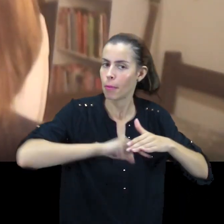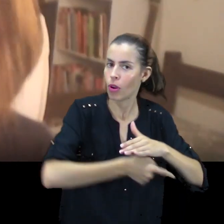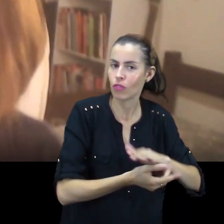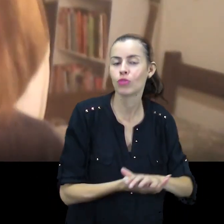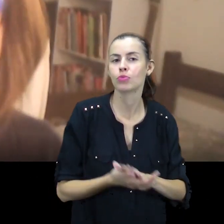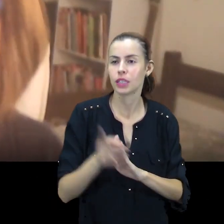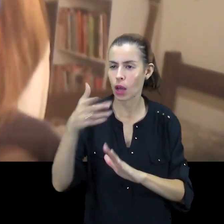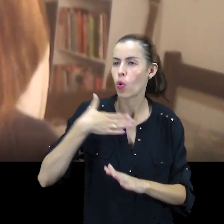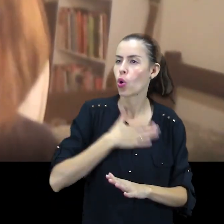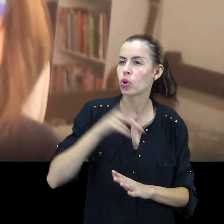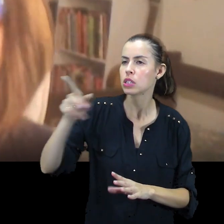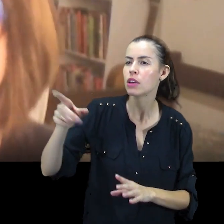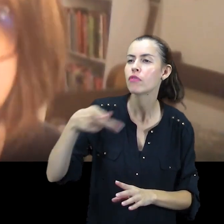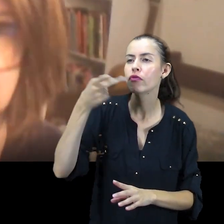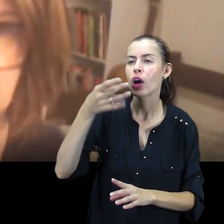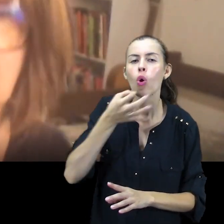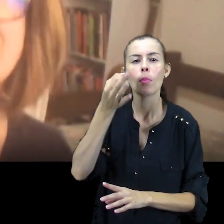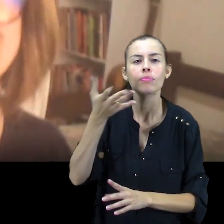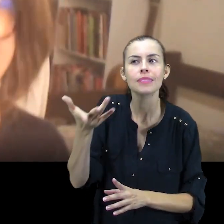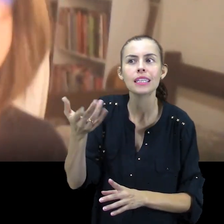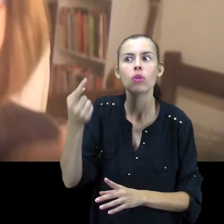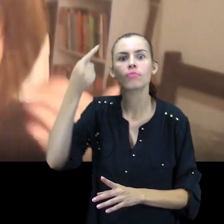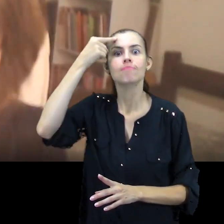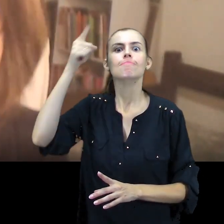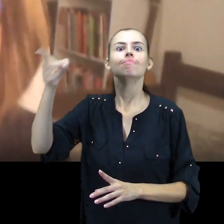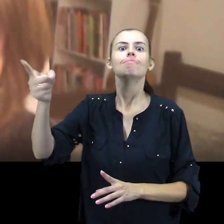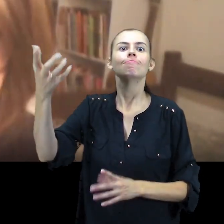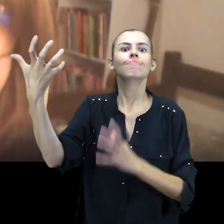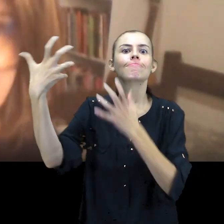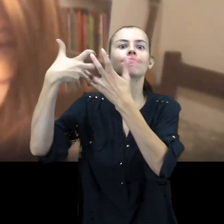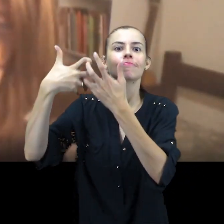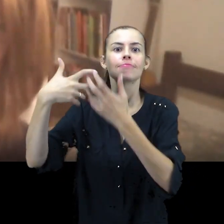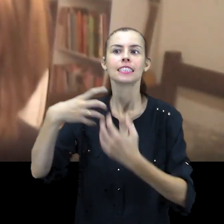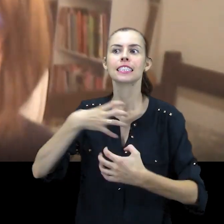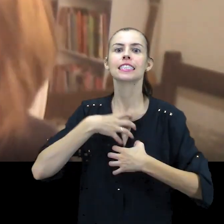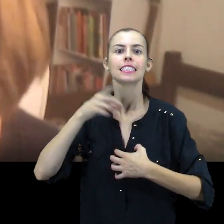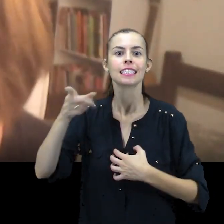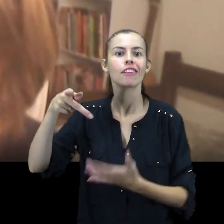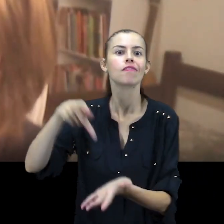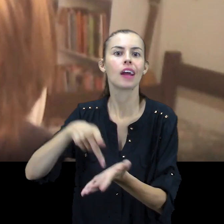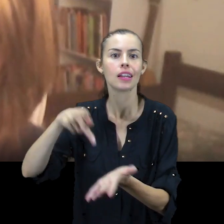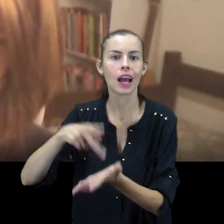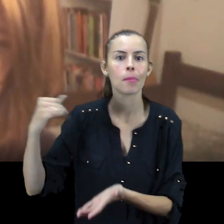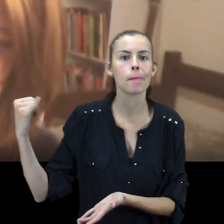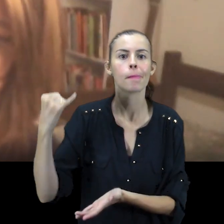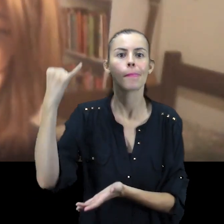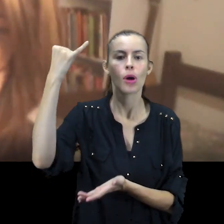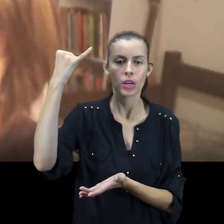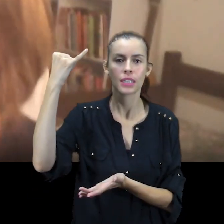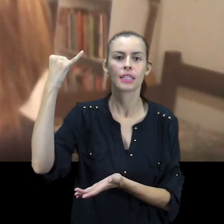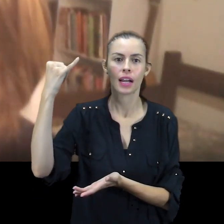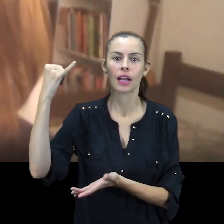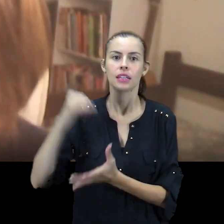dificuldade da educação em direitos humanos em todas as escolas e no ensino superior também, né? E na nossa sociedade de modo